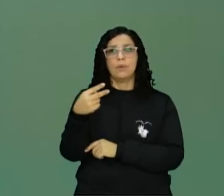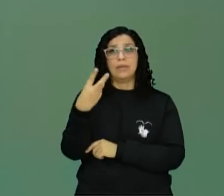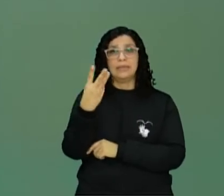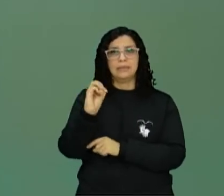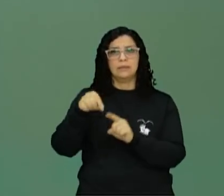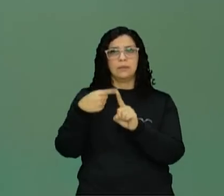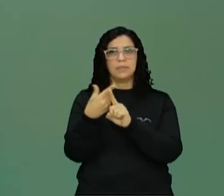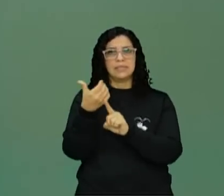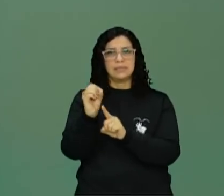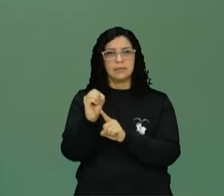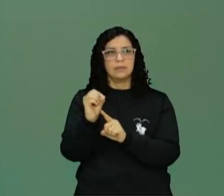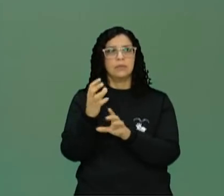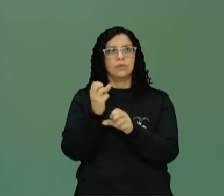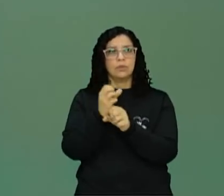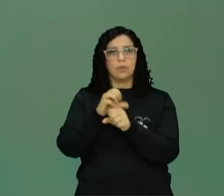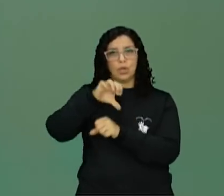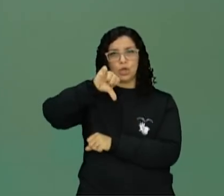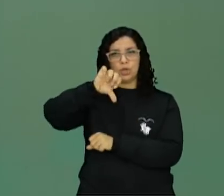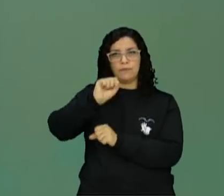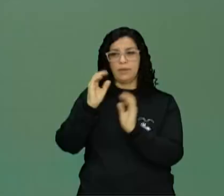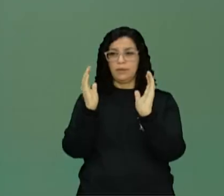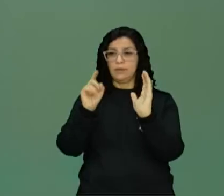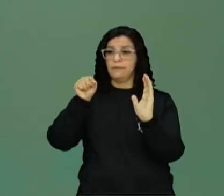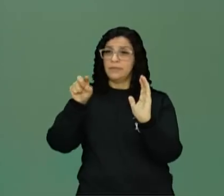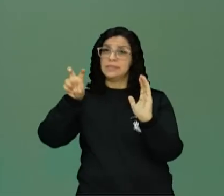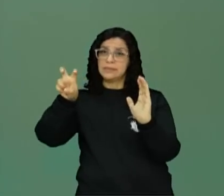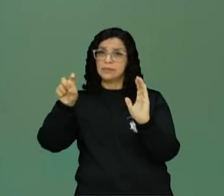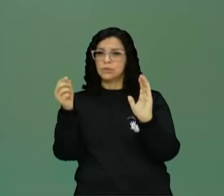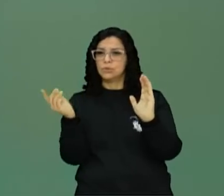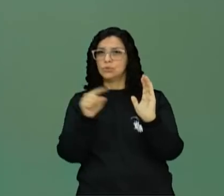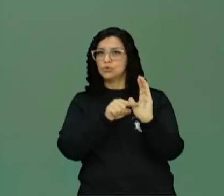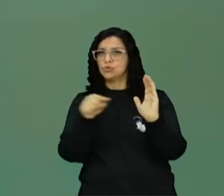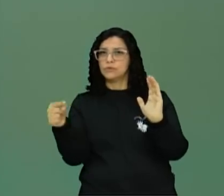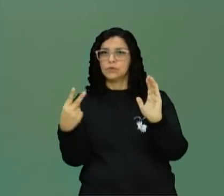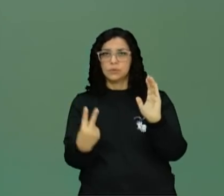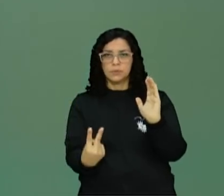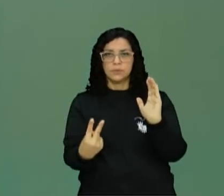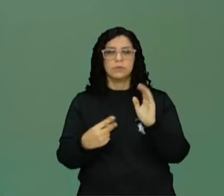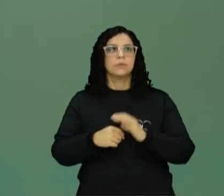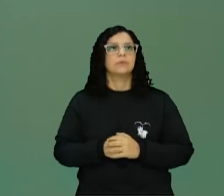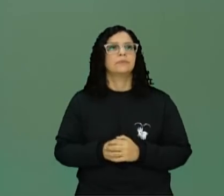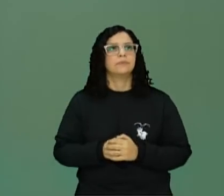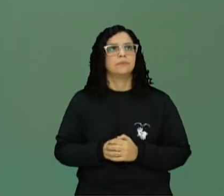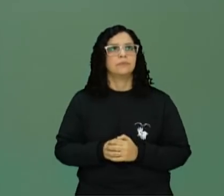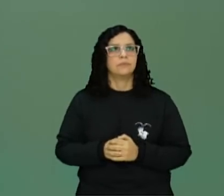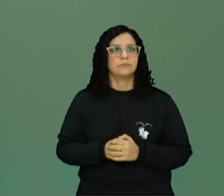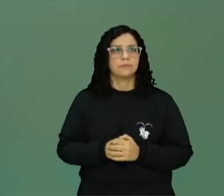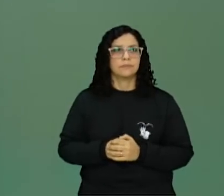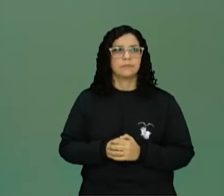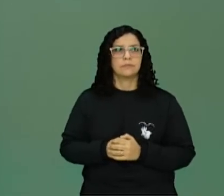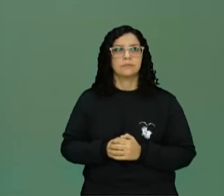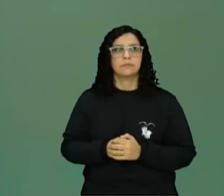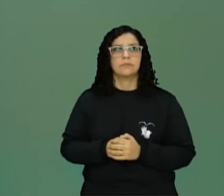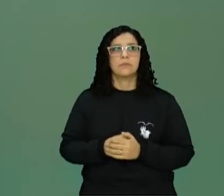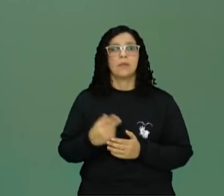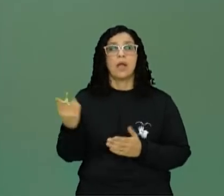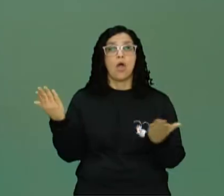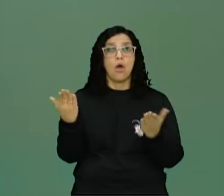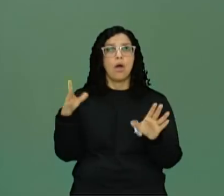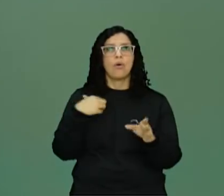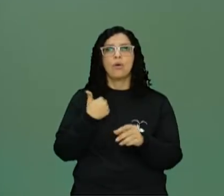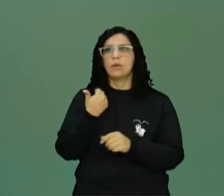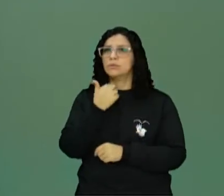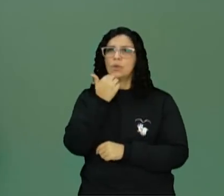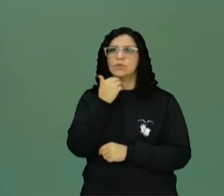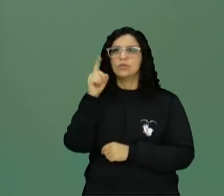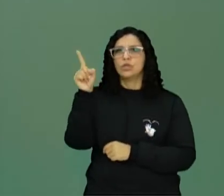ser 30 mais 60, 90, vezes 5 dividido por 2. Veja que aqui não